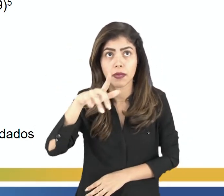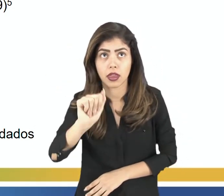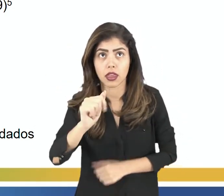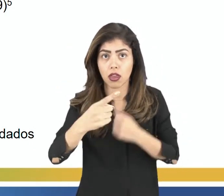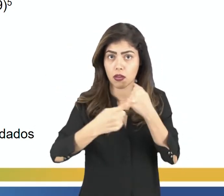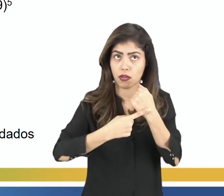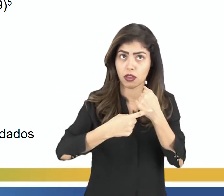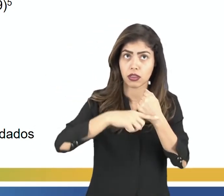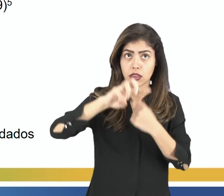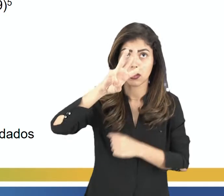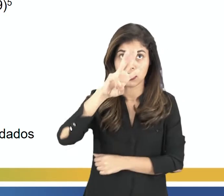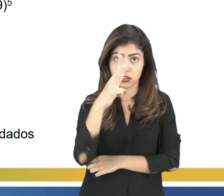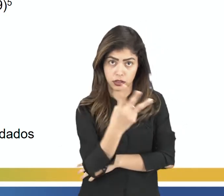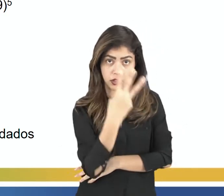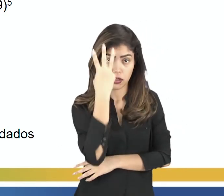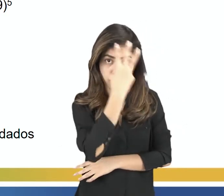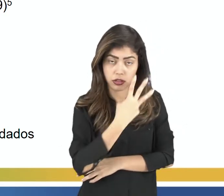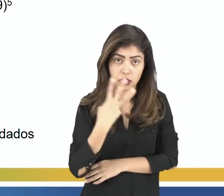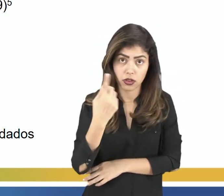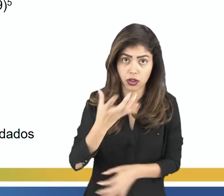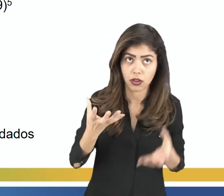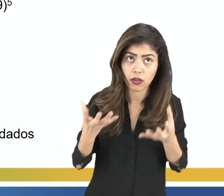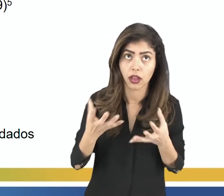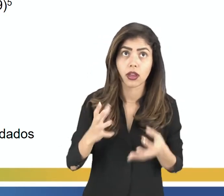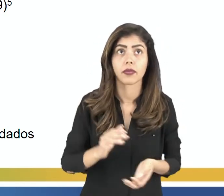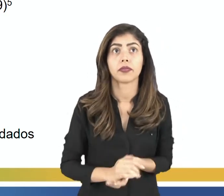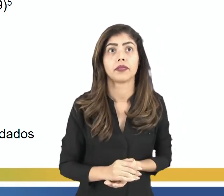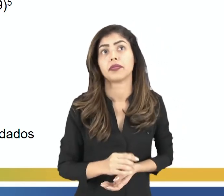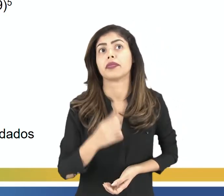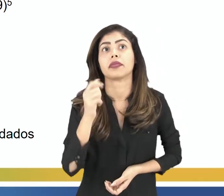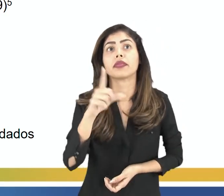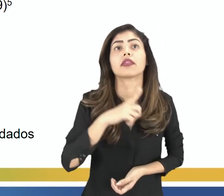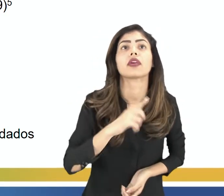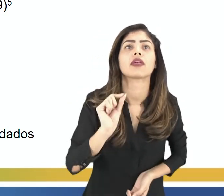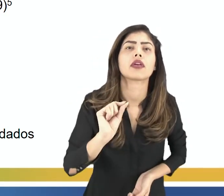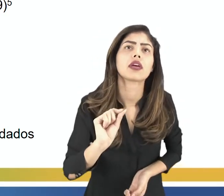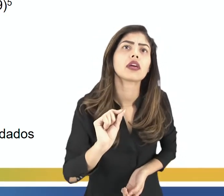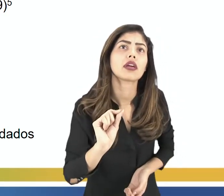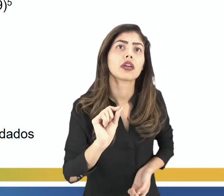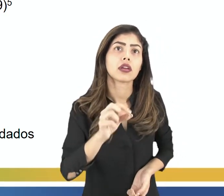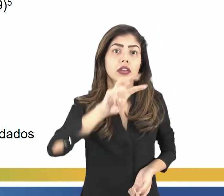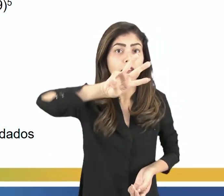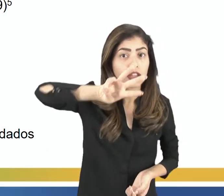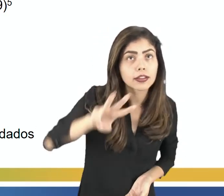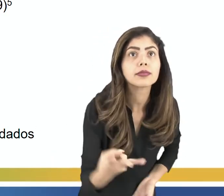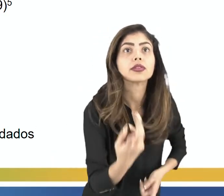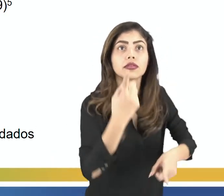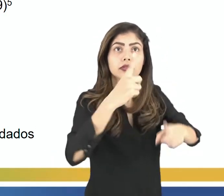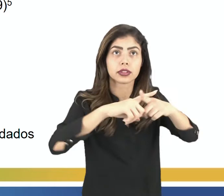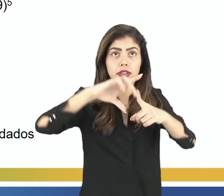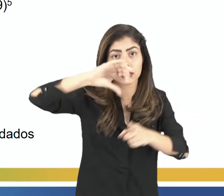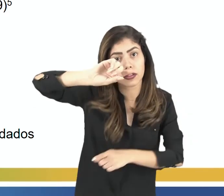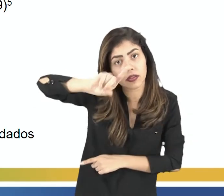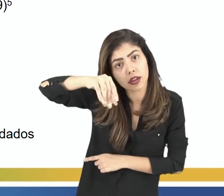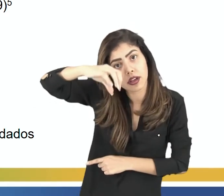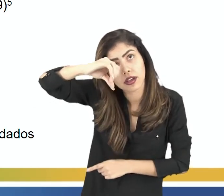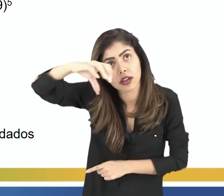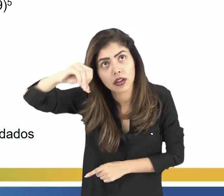até chegar às 3 horas, que é o que eu quero na minha questão. Meia hora, eu tenho aqui quanto? 3.000 vezes